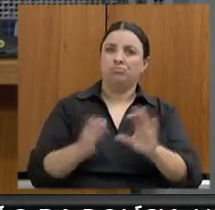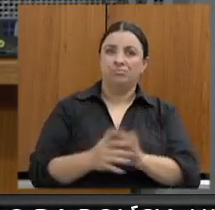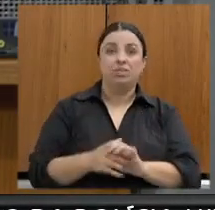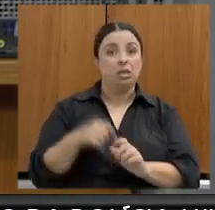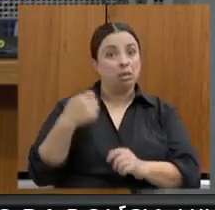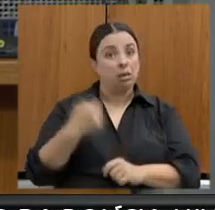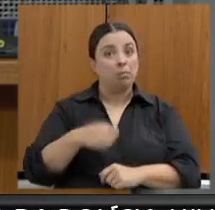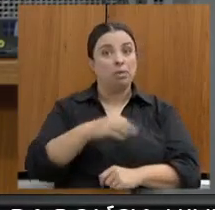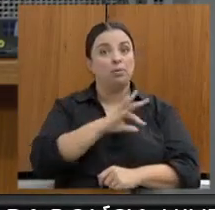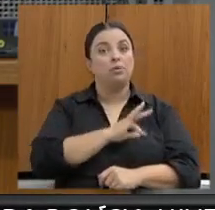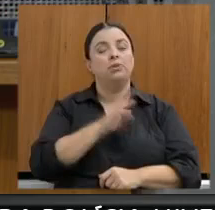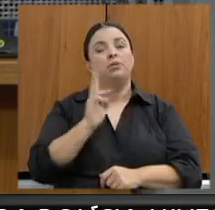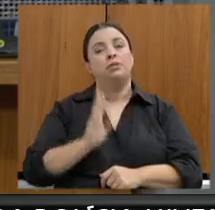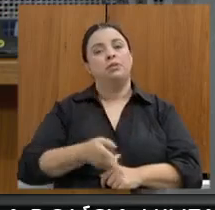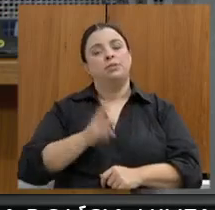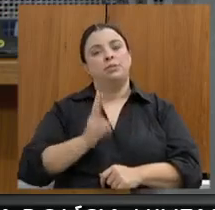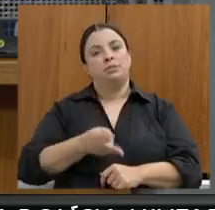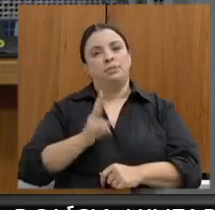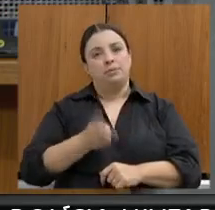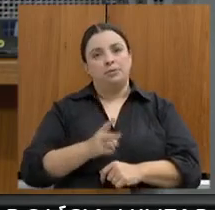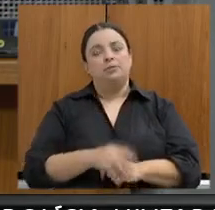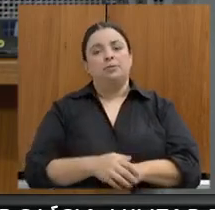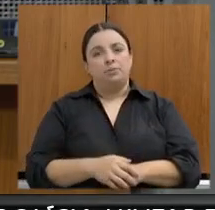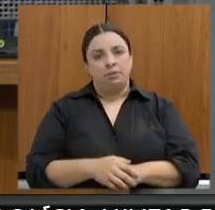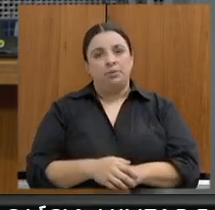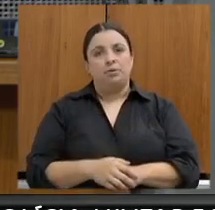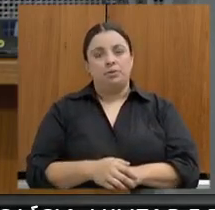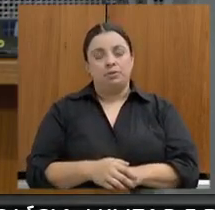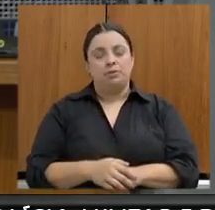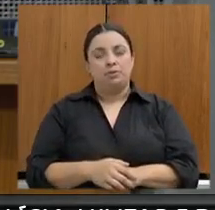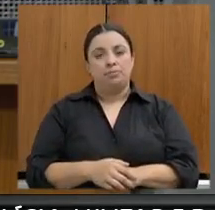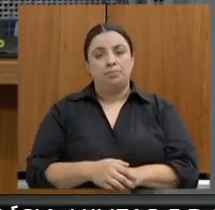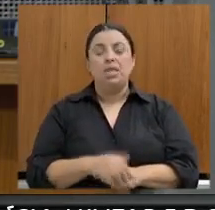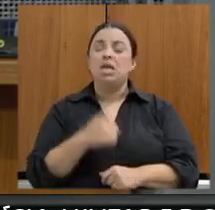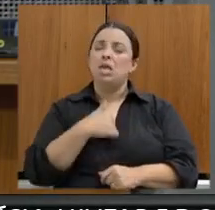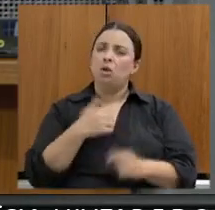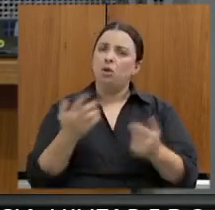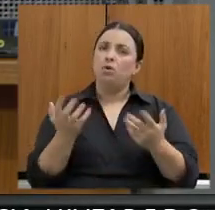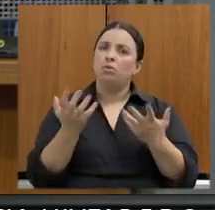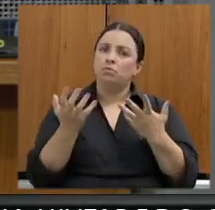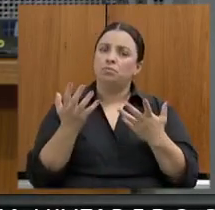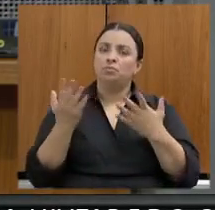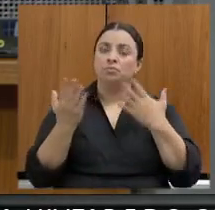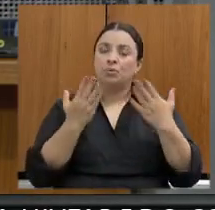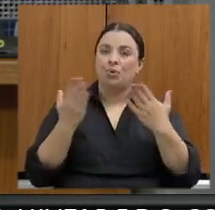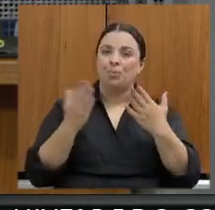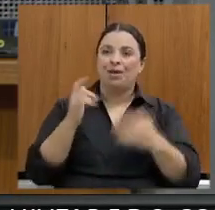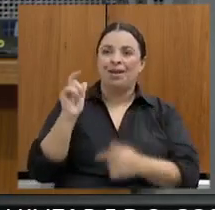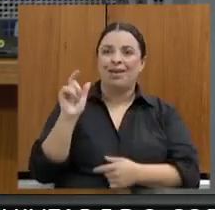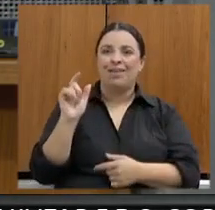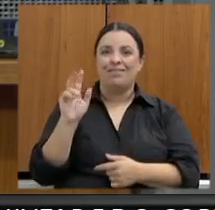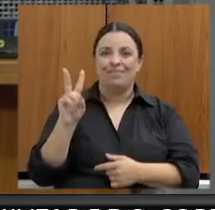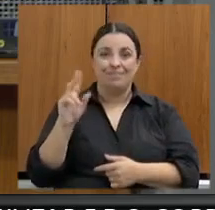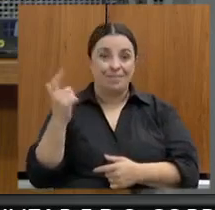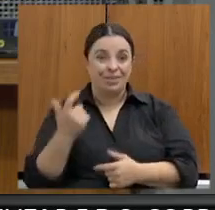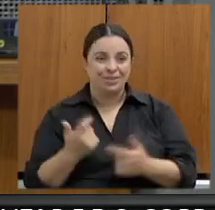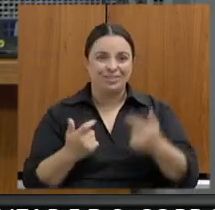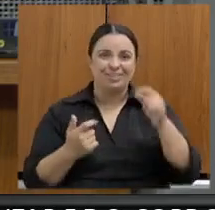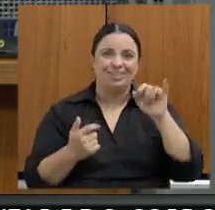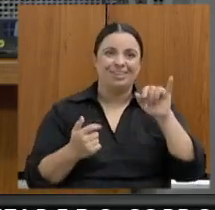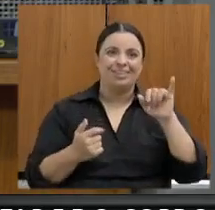ter sempre Oi e eu queria comparar então Varginha com a Itajubá